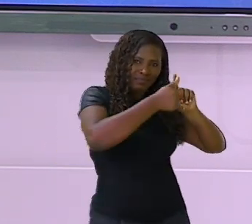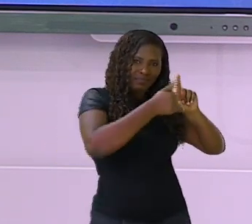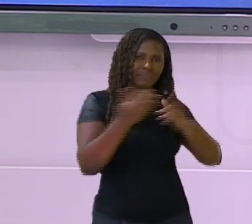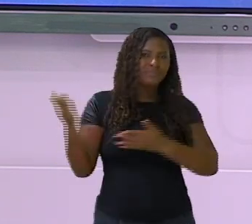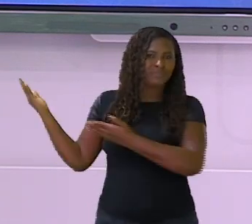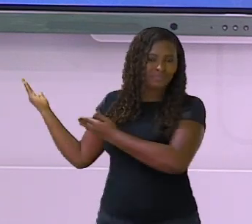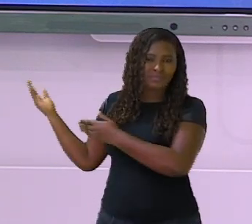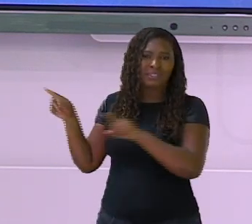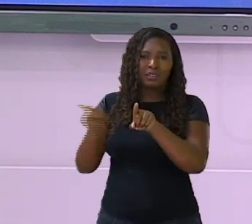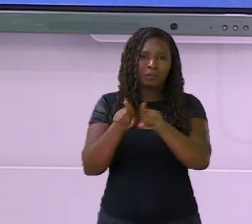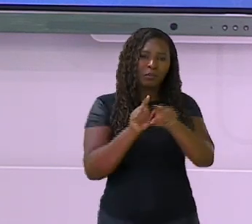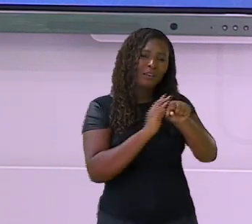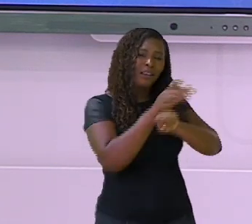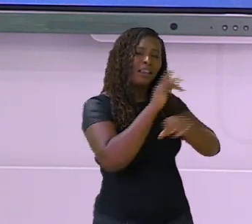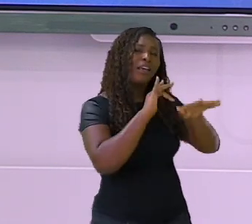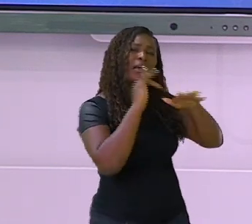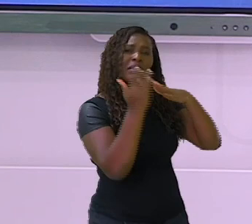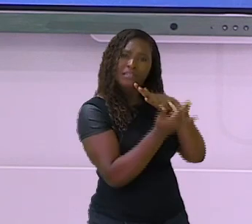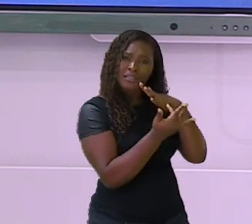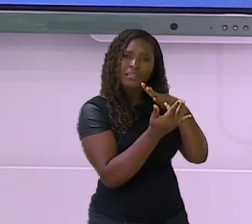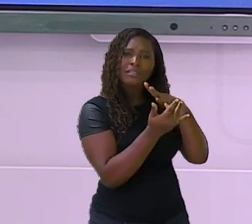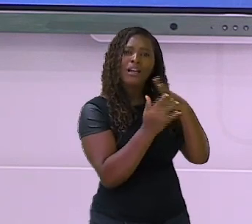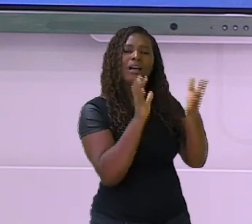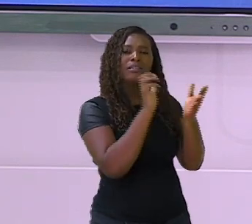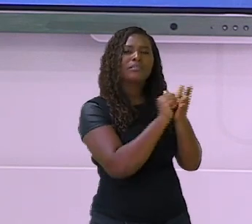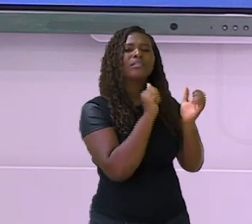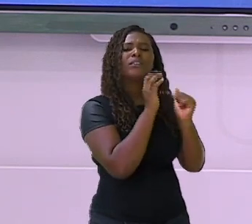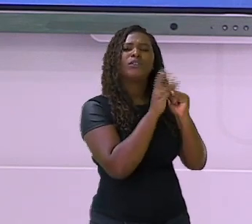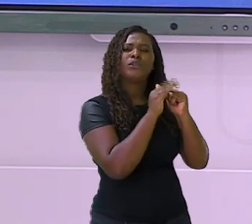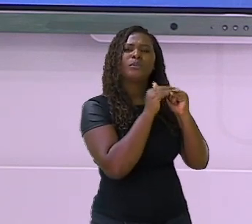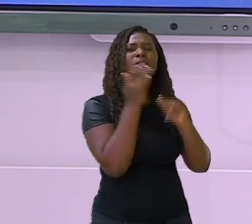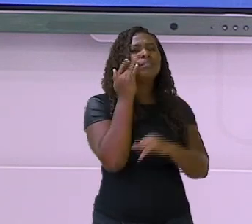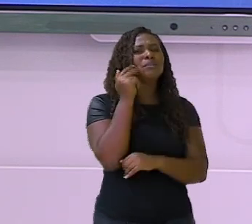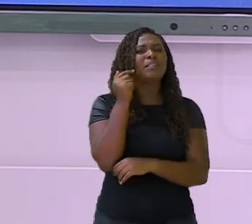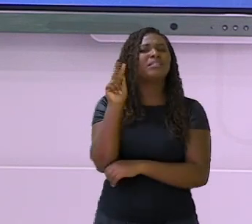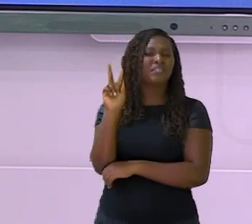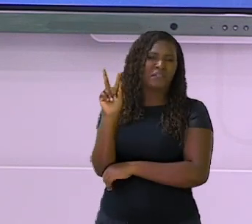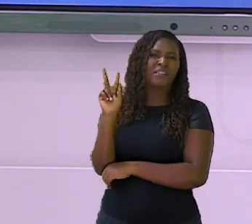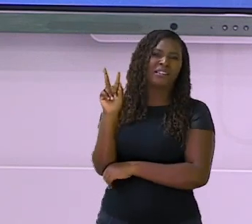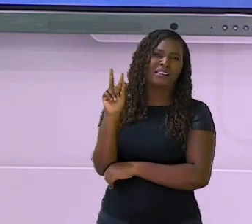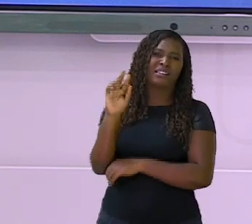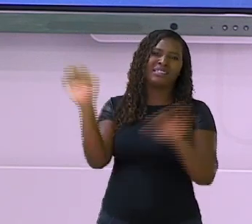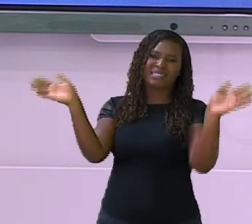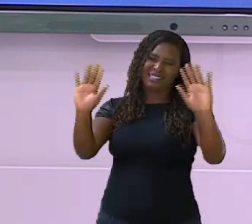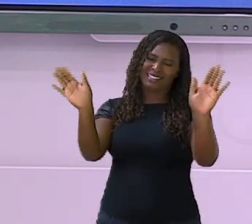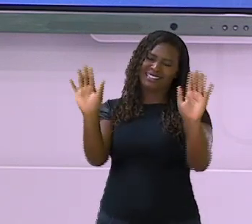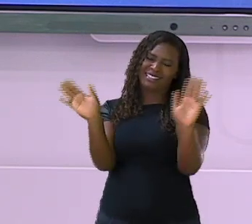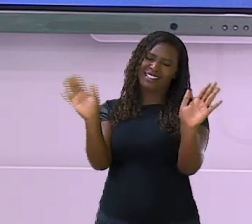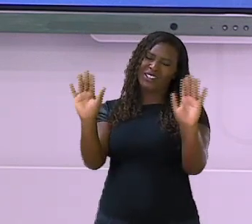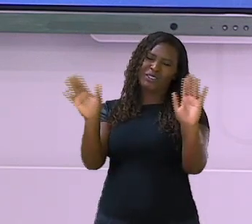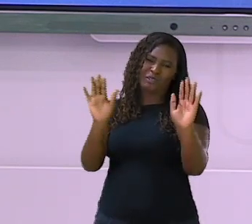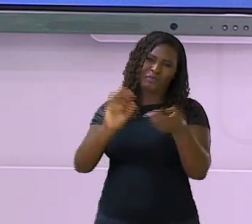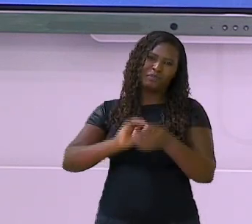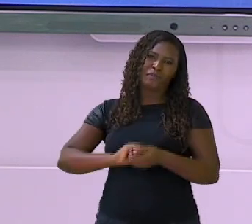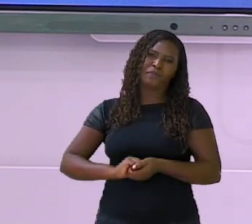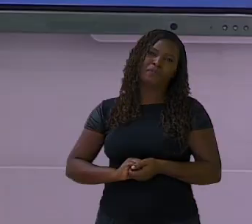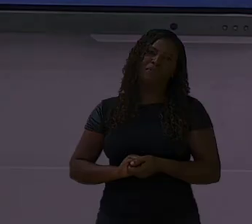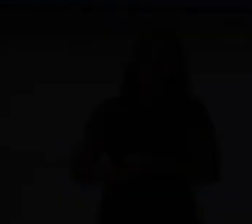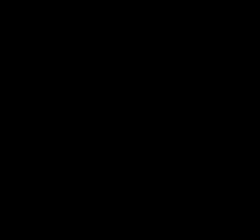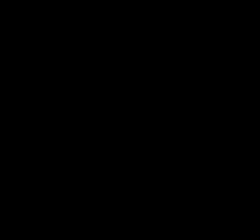tela. Acesse as nossas redes sociais e se inscreva em nosso canal no YouTube SMED-GV. Até a nossa próxima aula!